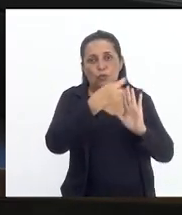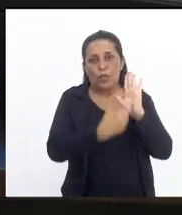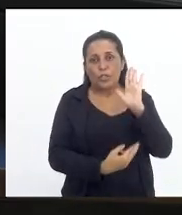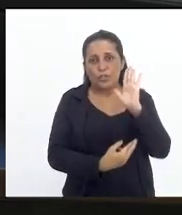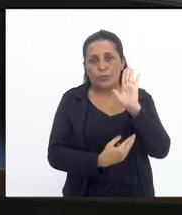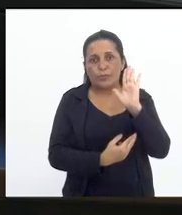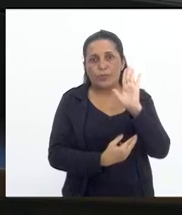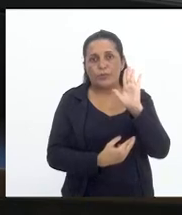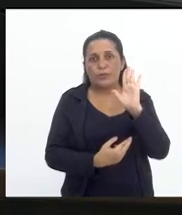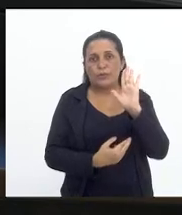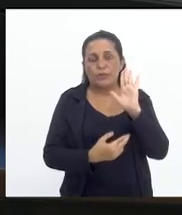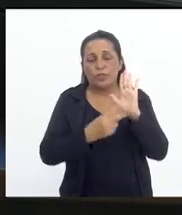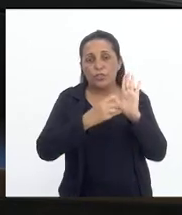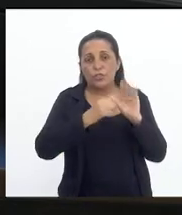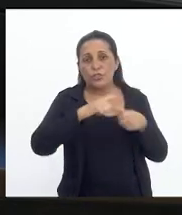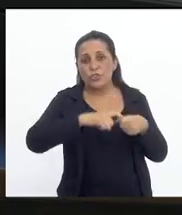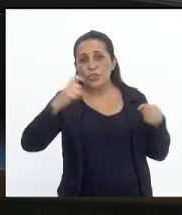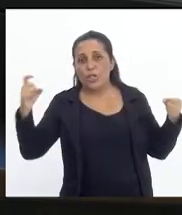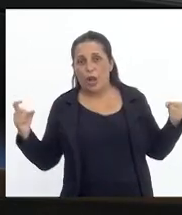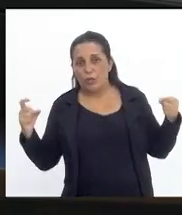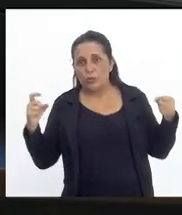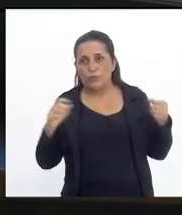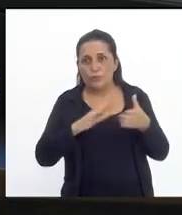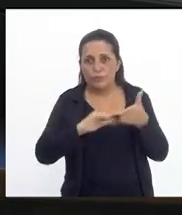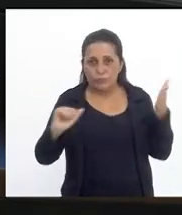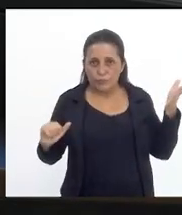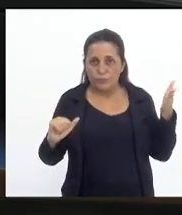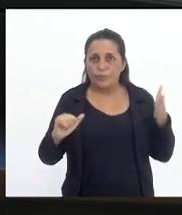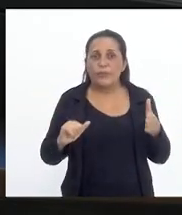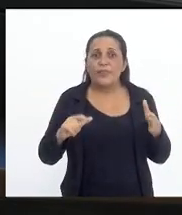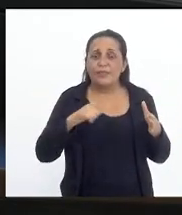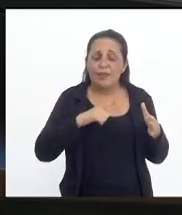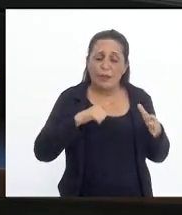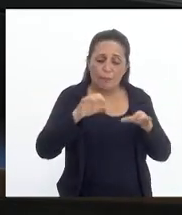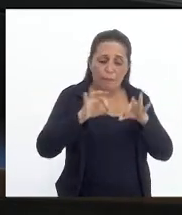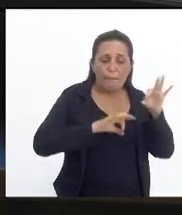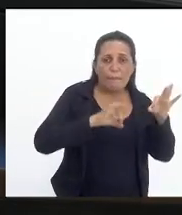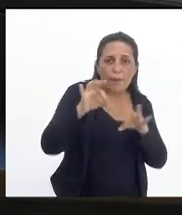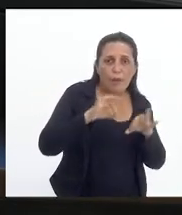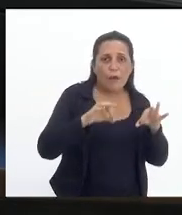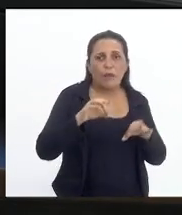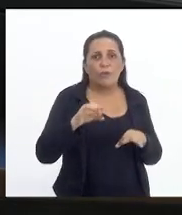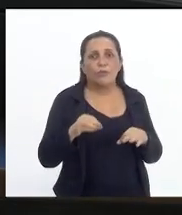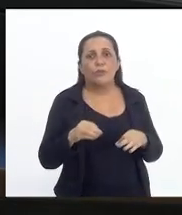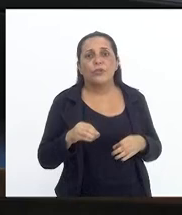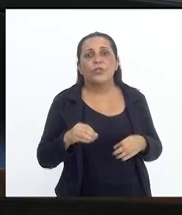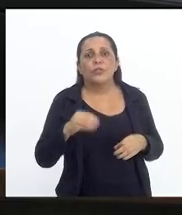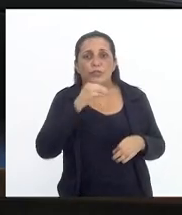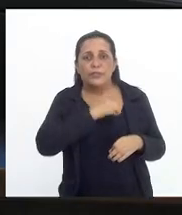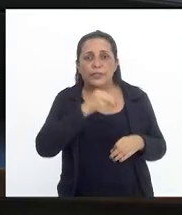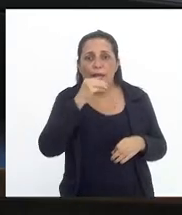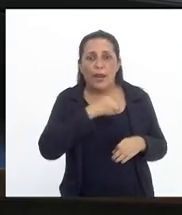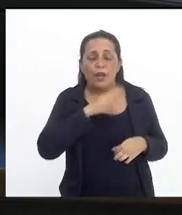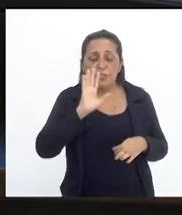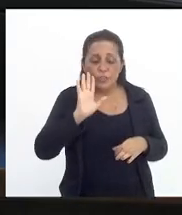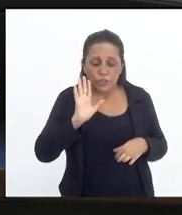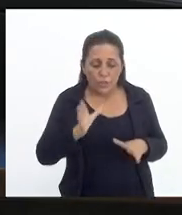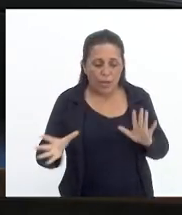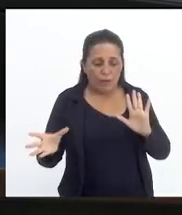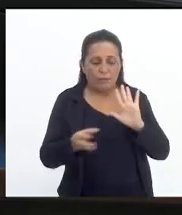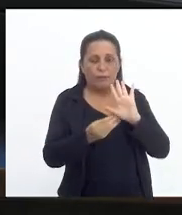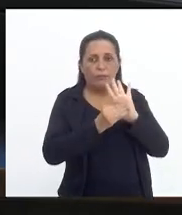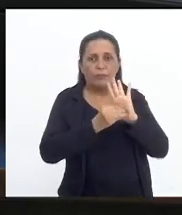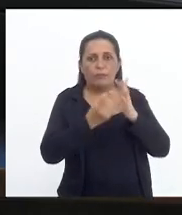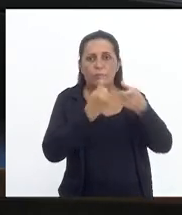progressão automática É porque tem muitos planos de cargos e salários que já consta a progressão automática é